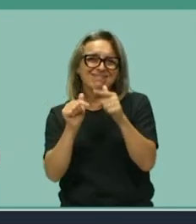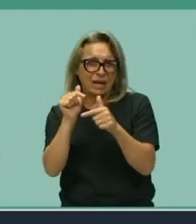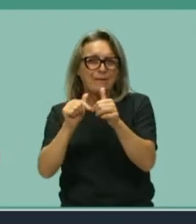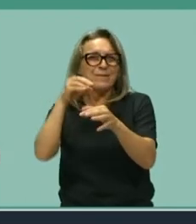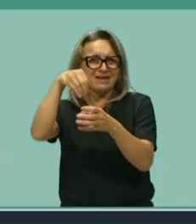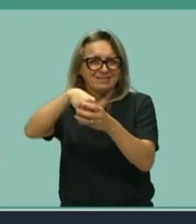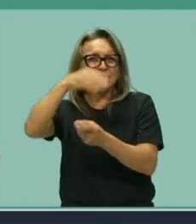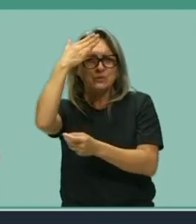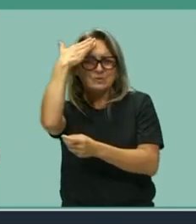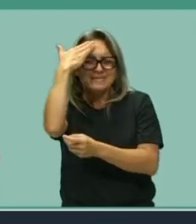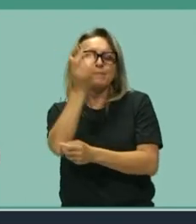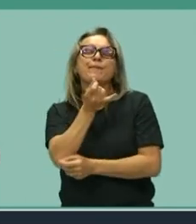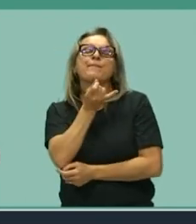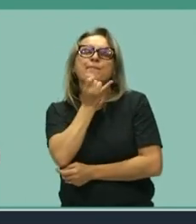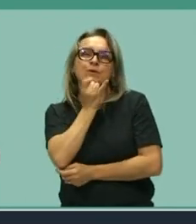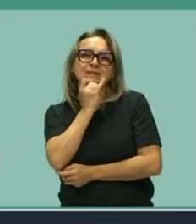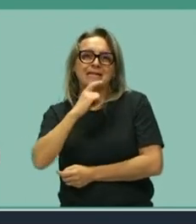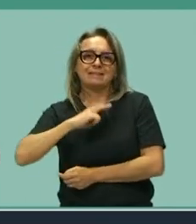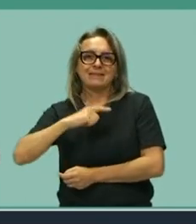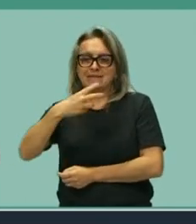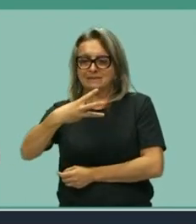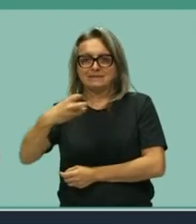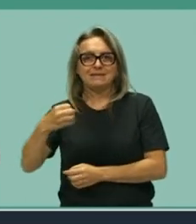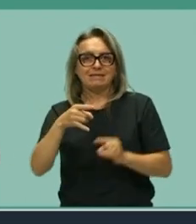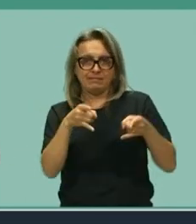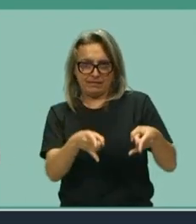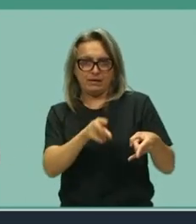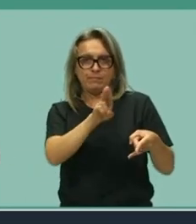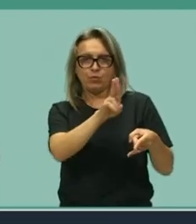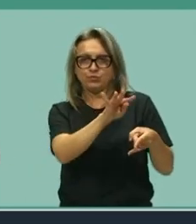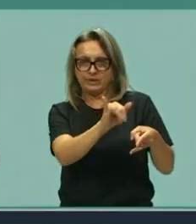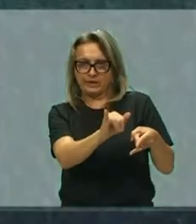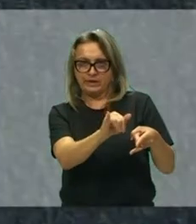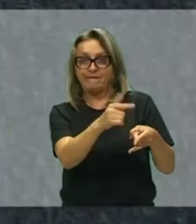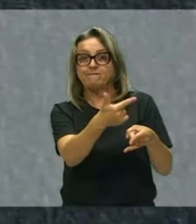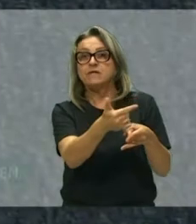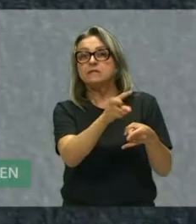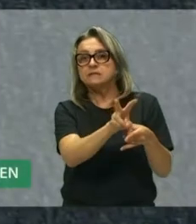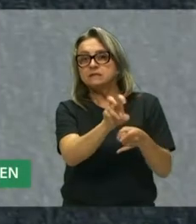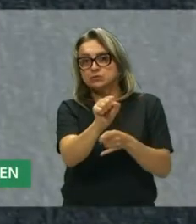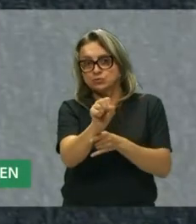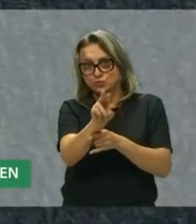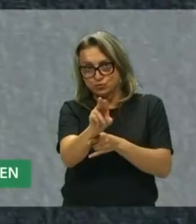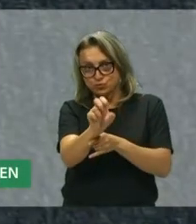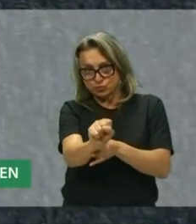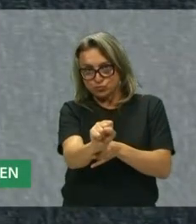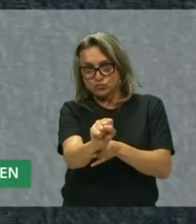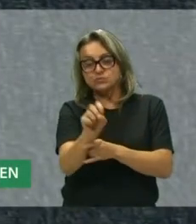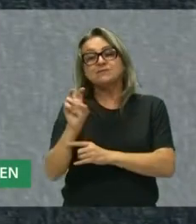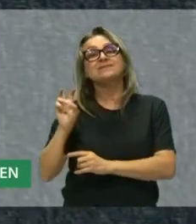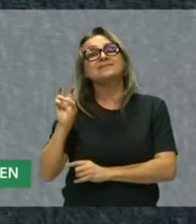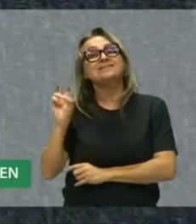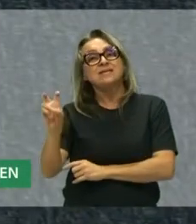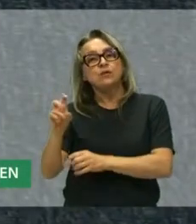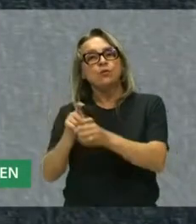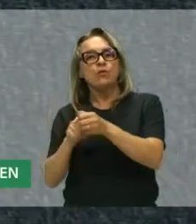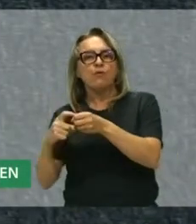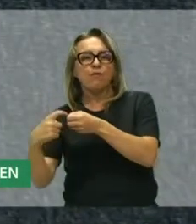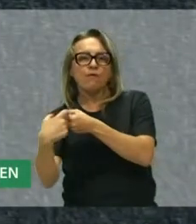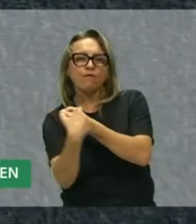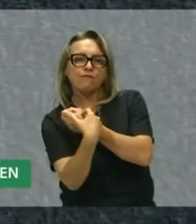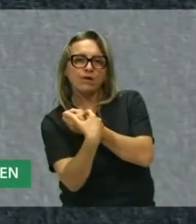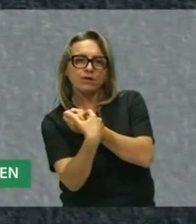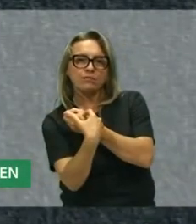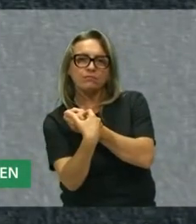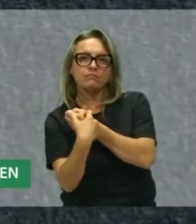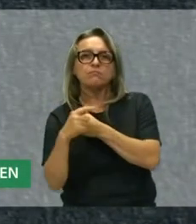Por exemplo, nós temos 30 leitos de UTI, 25 SUS, 5 convênios. É